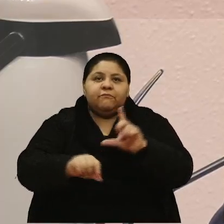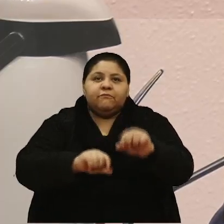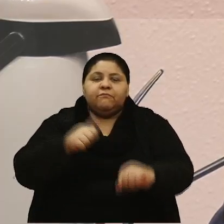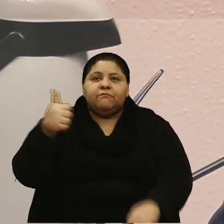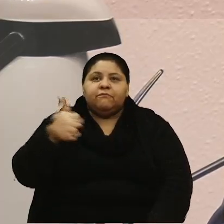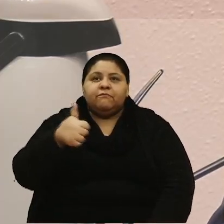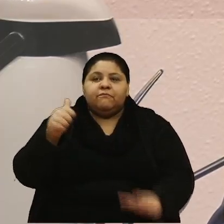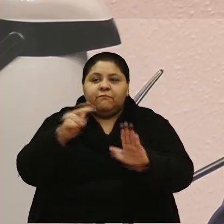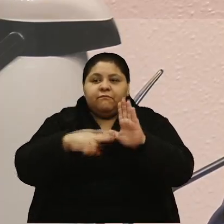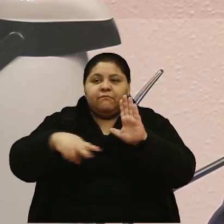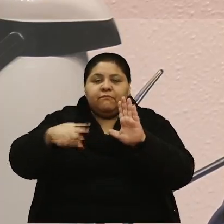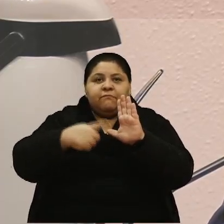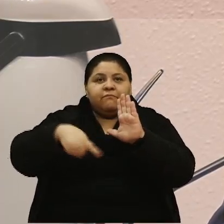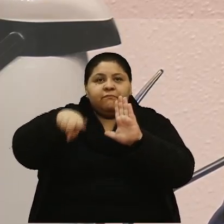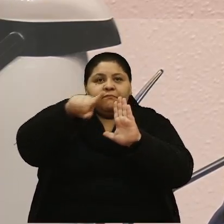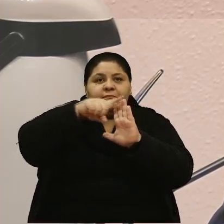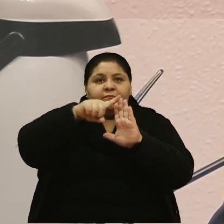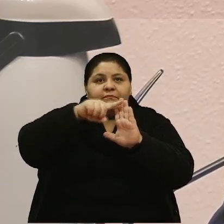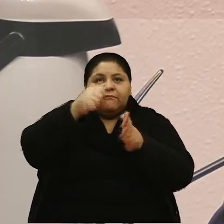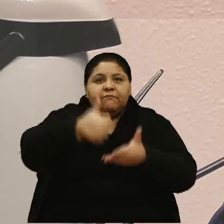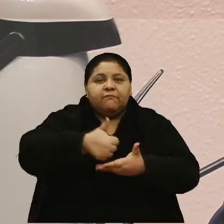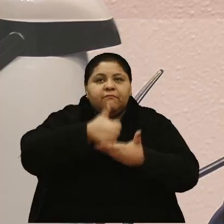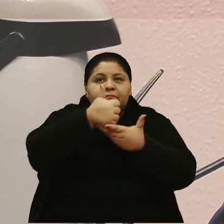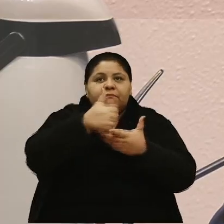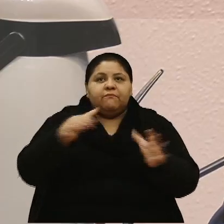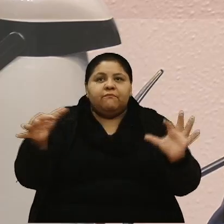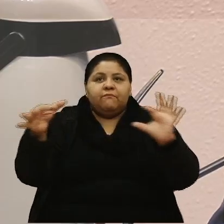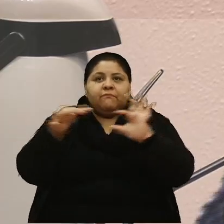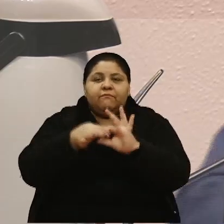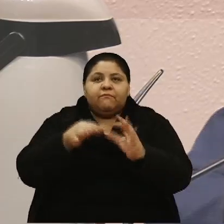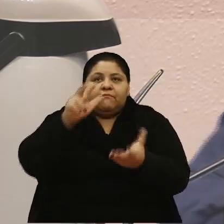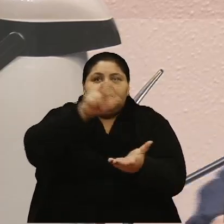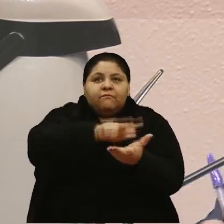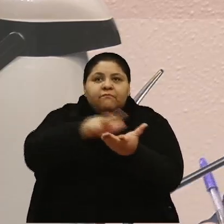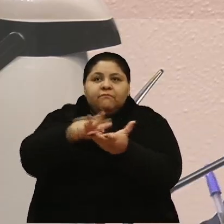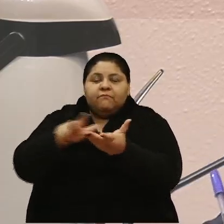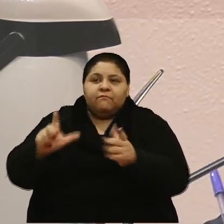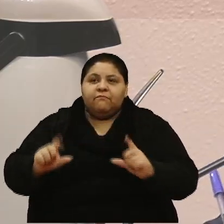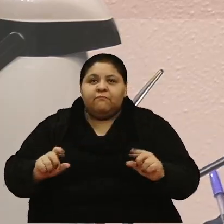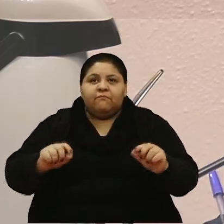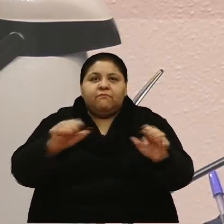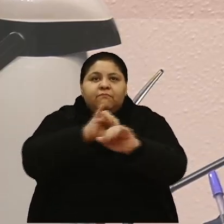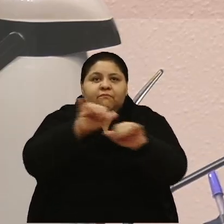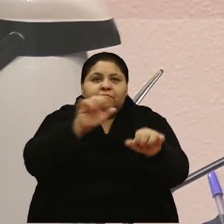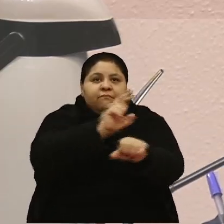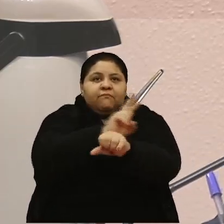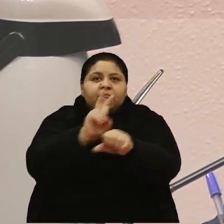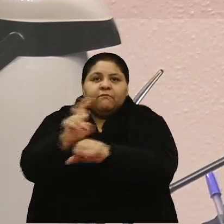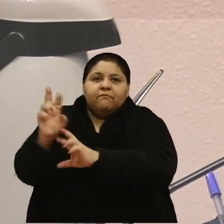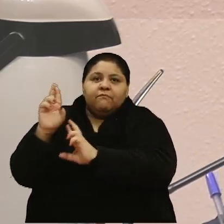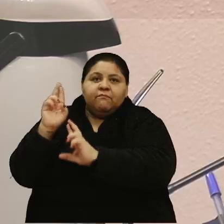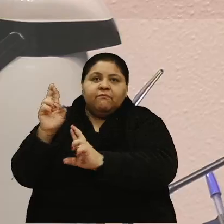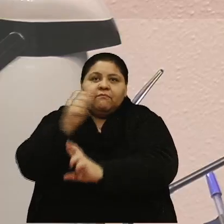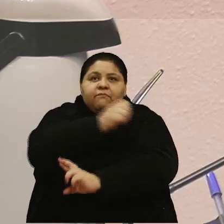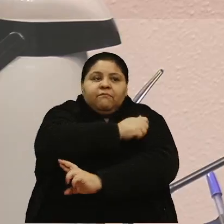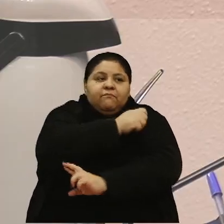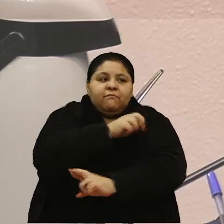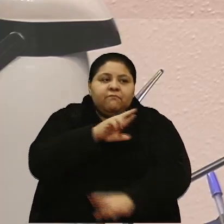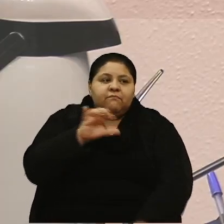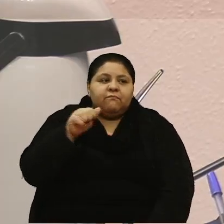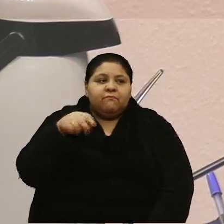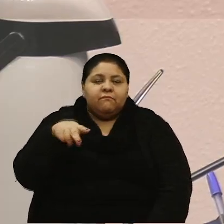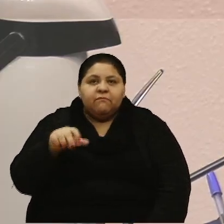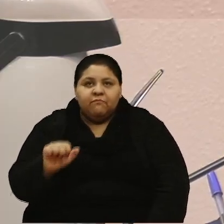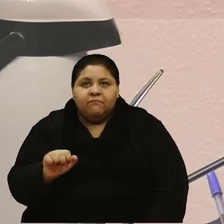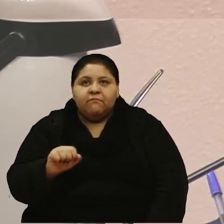primeiro lugar é apoio integral ao paciente oncológico, informação, cuidado, esperança. A aluna Riana,